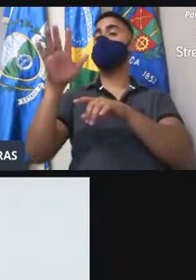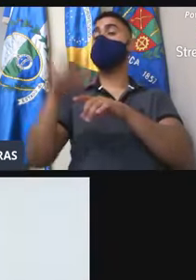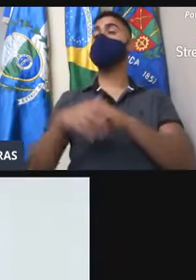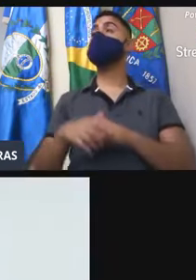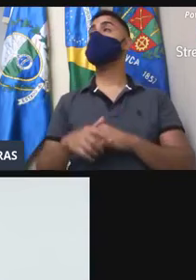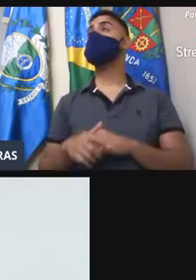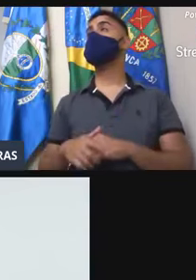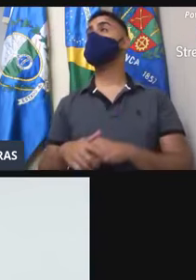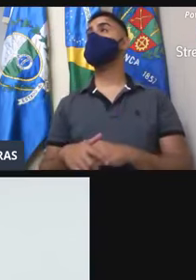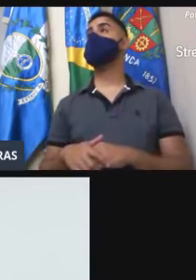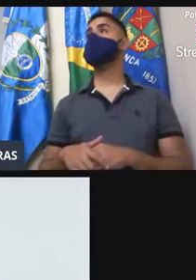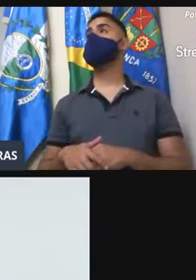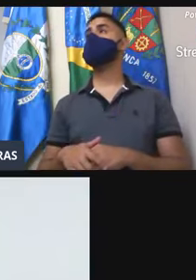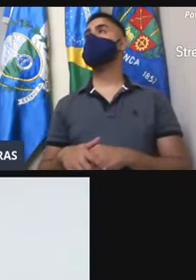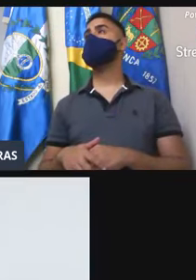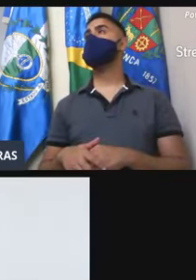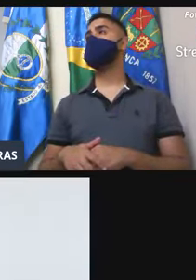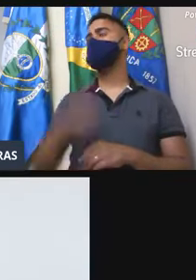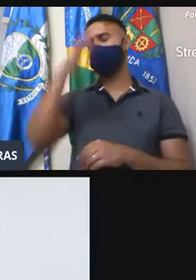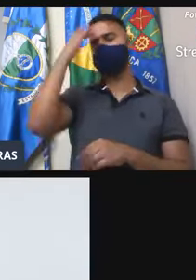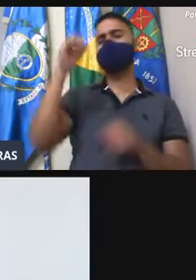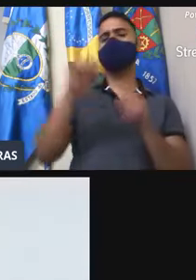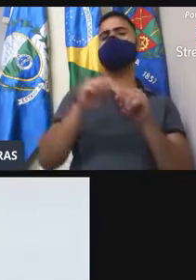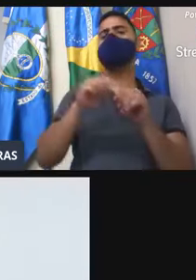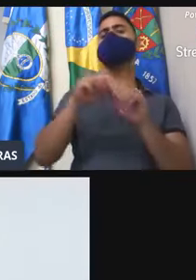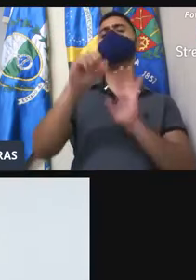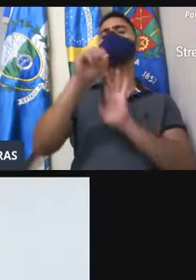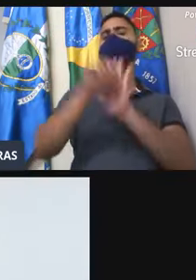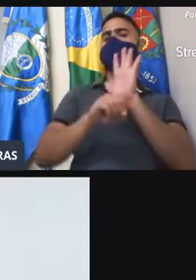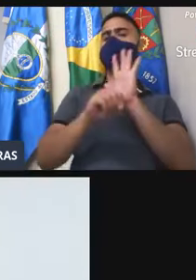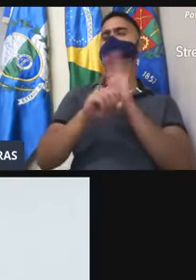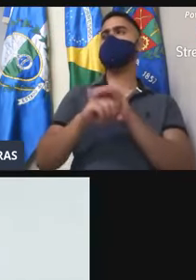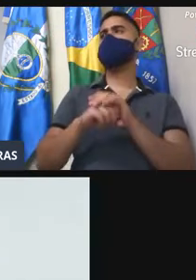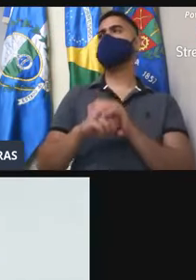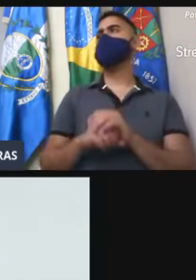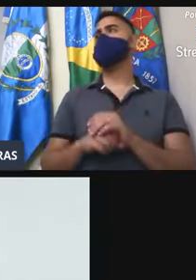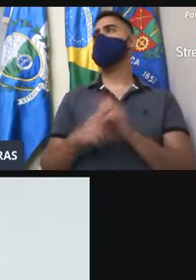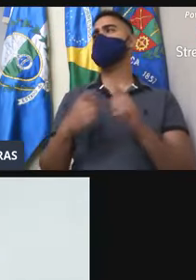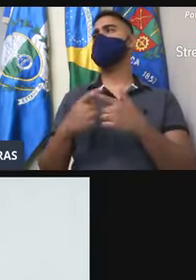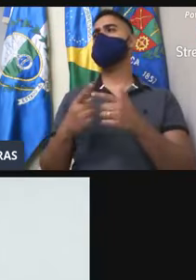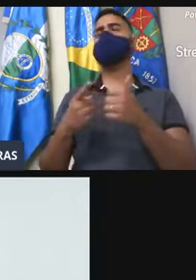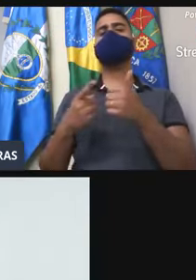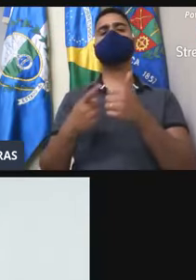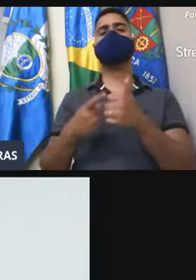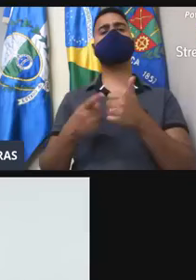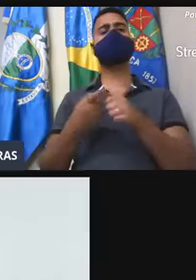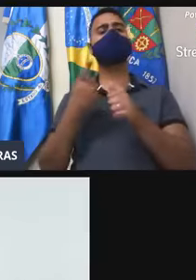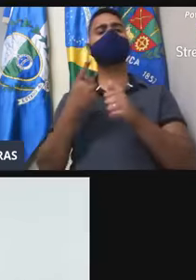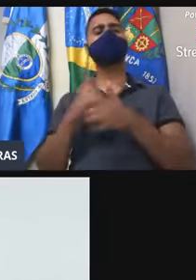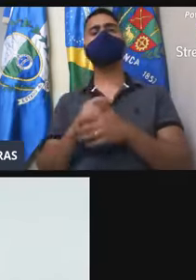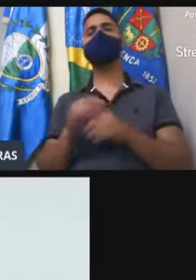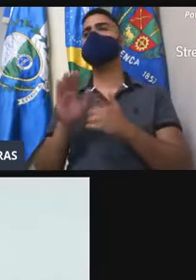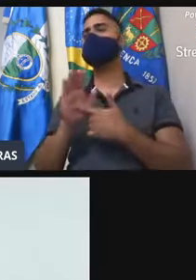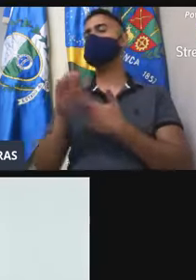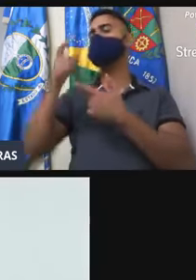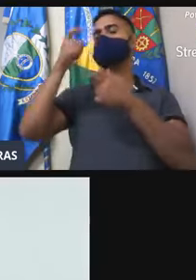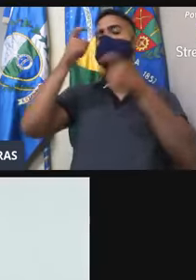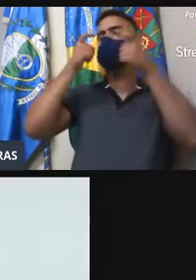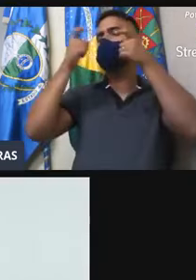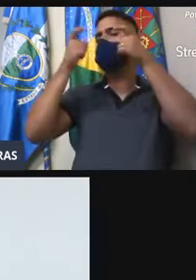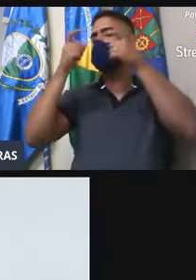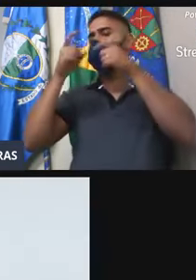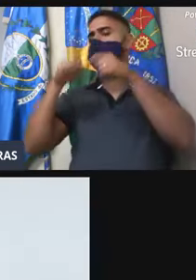então, mais do que nunca, o Mauricinho vai oficializar, porque primeiro é você, não é, mostrar o interesse e